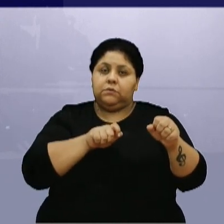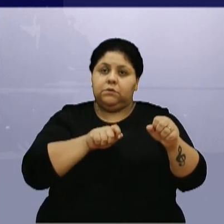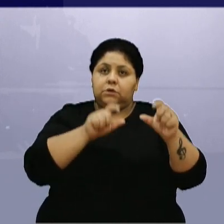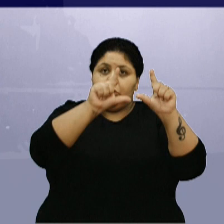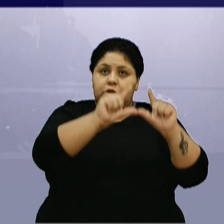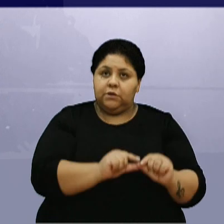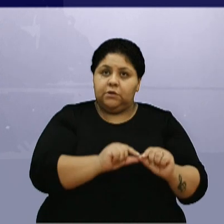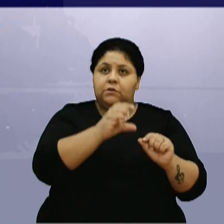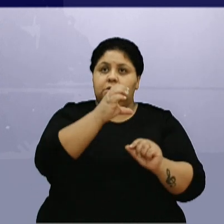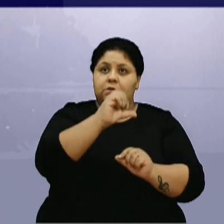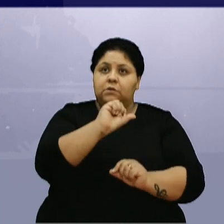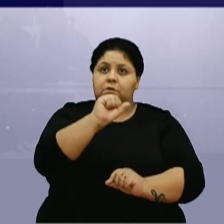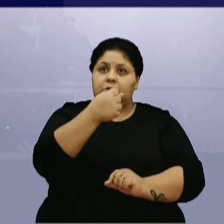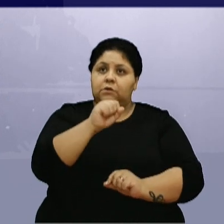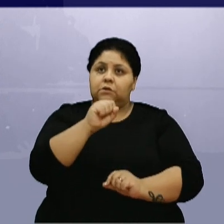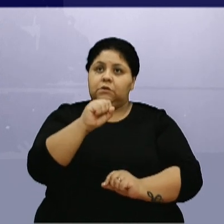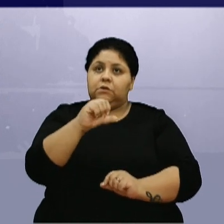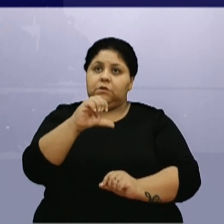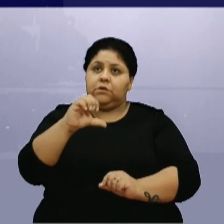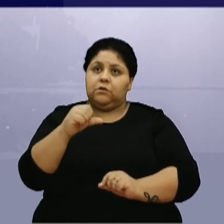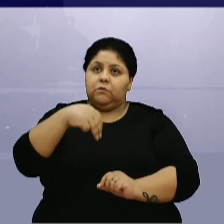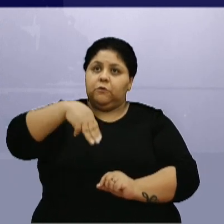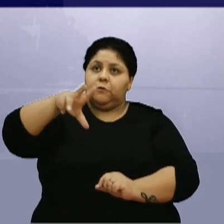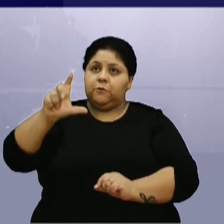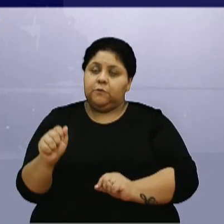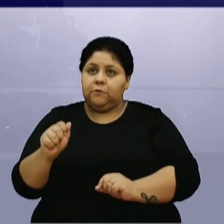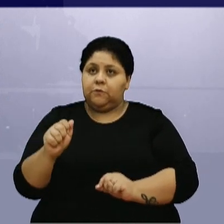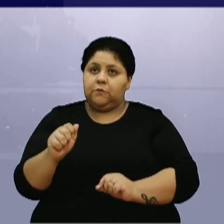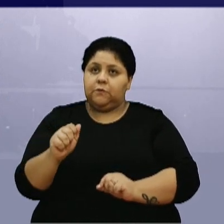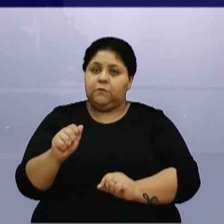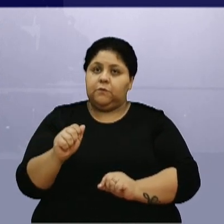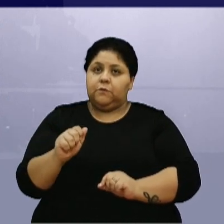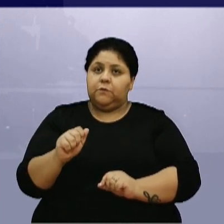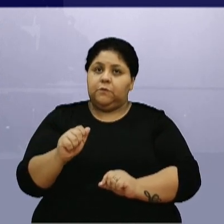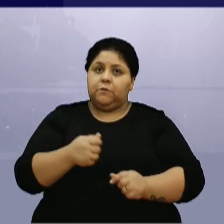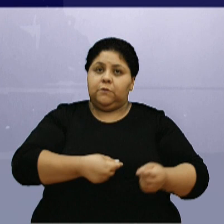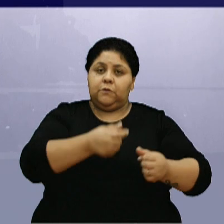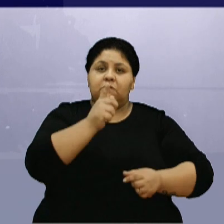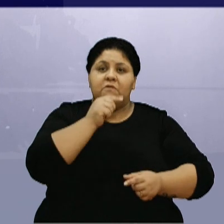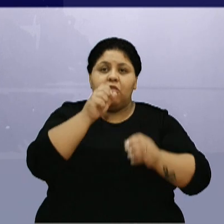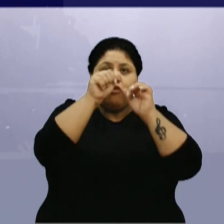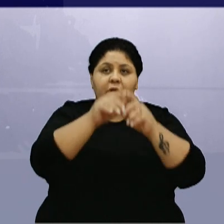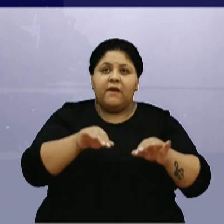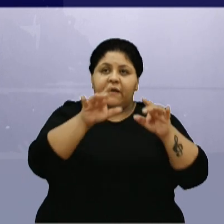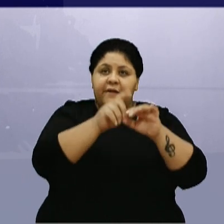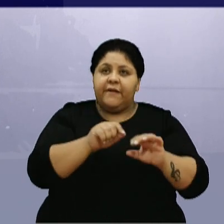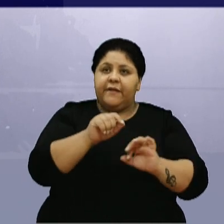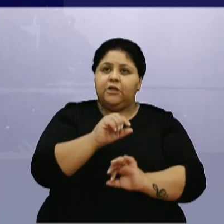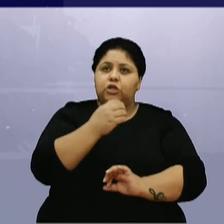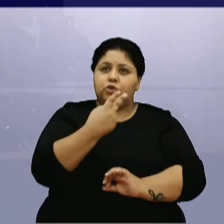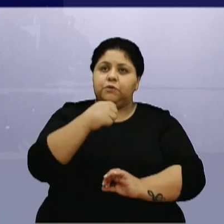deduções, 989 milhões. Receita corrente líquida, RCL,